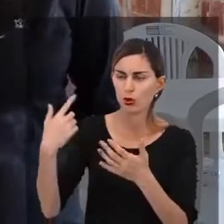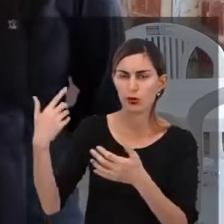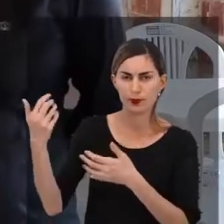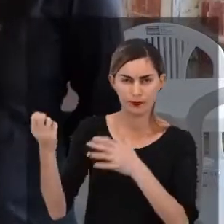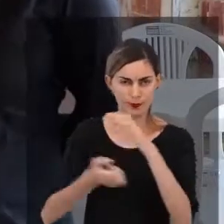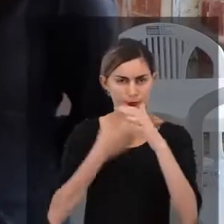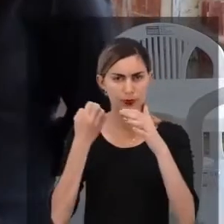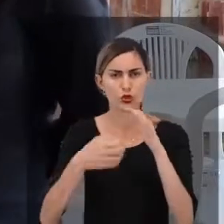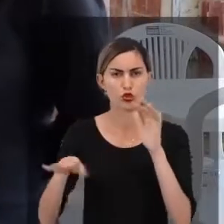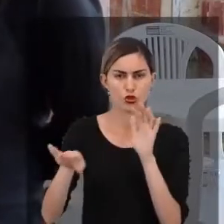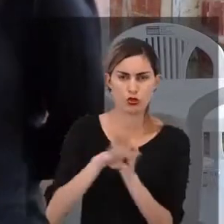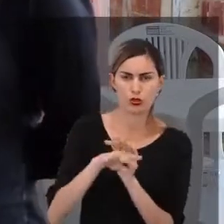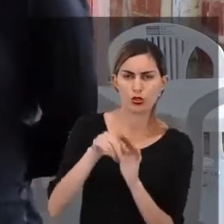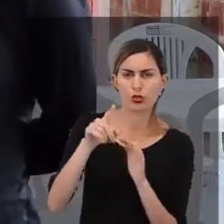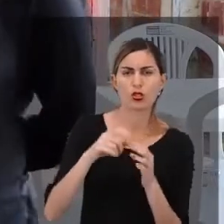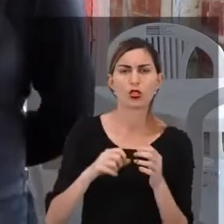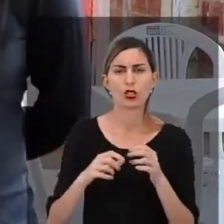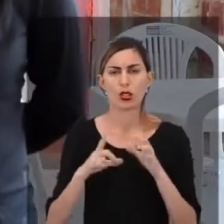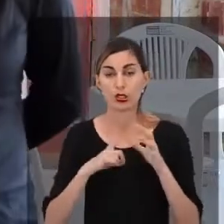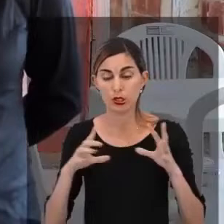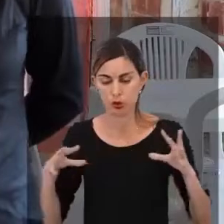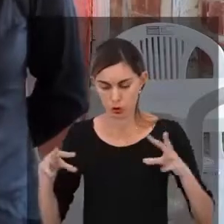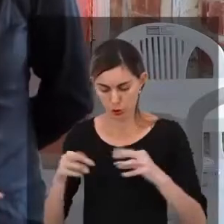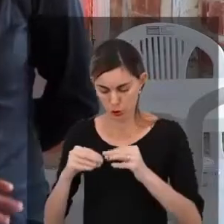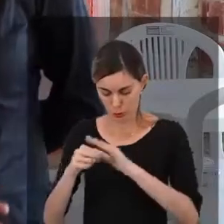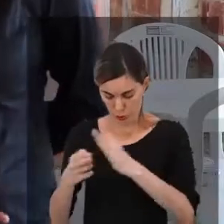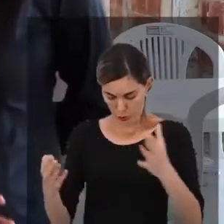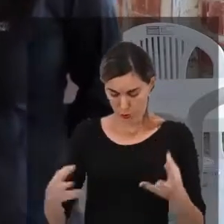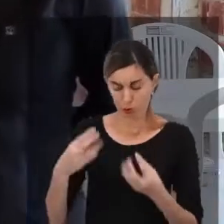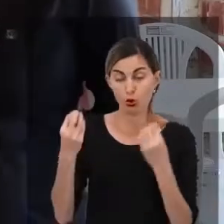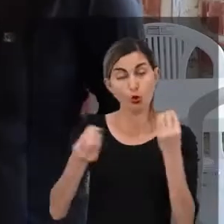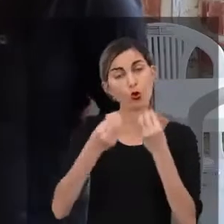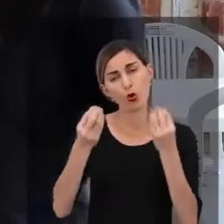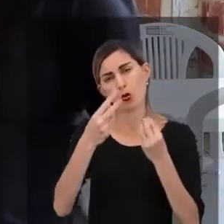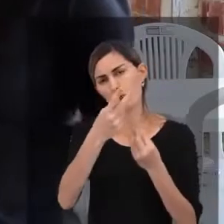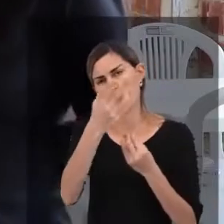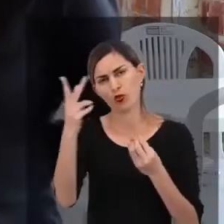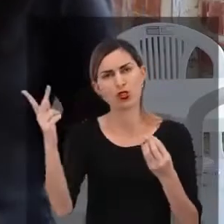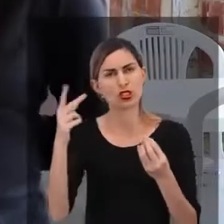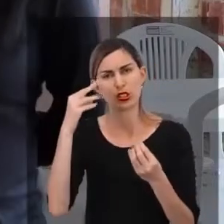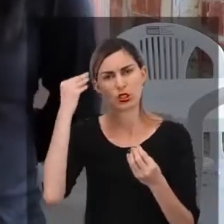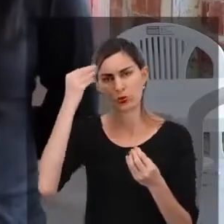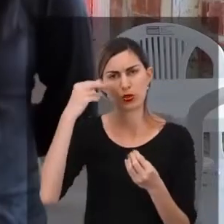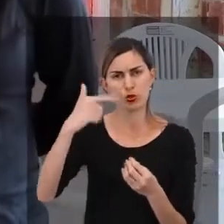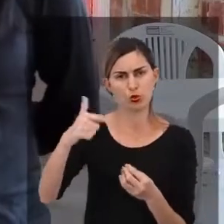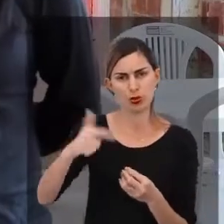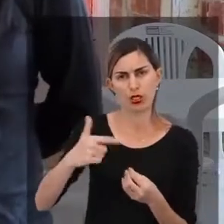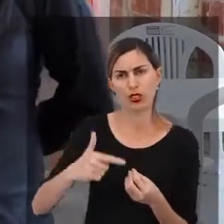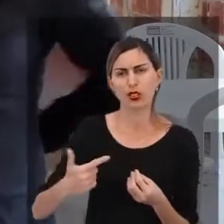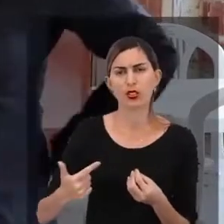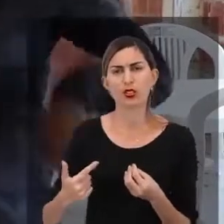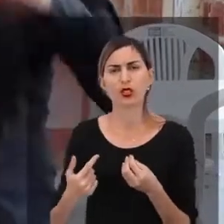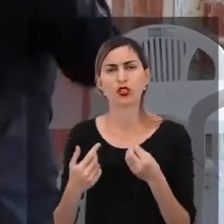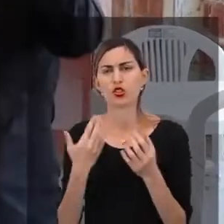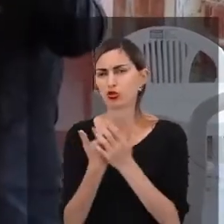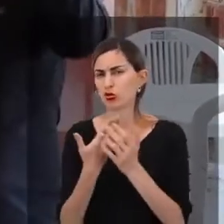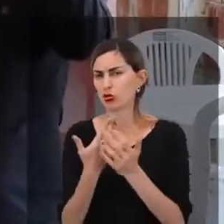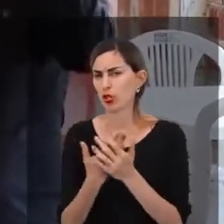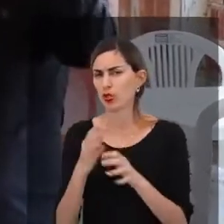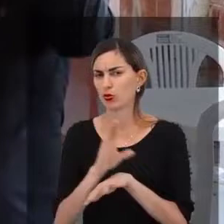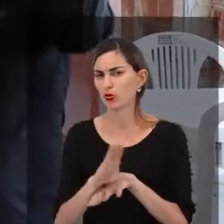empresa. Vocês chegaram numa empresa no primeiro momento e tinha tudo isso aqui. Como é que vocês, que não vivenciaram o dia a